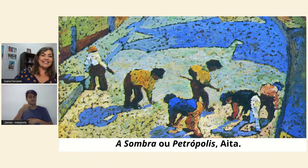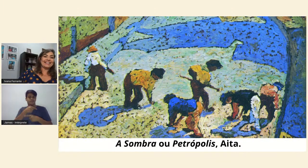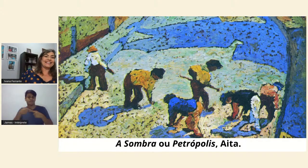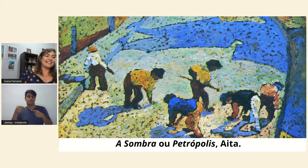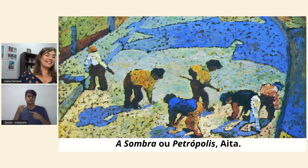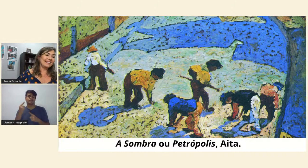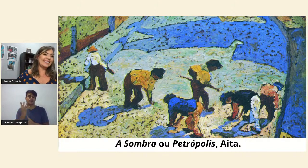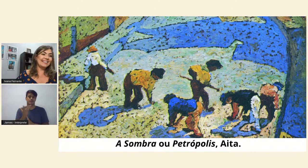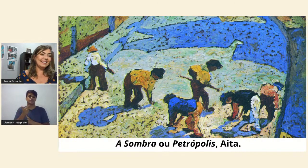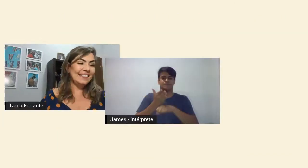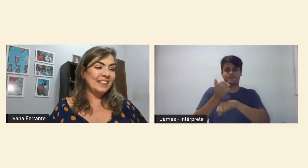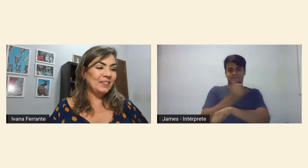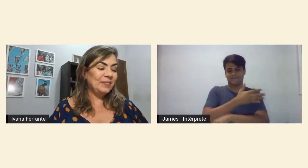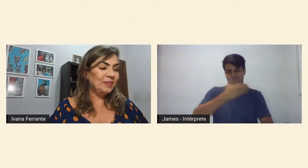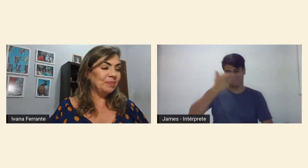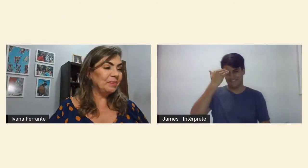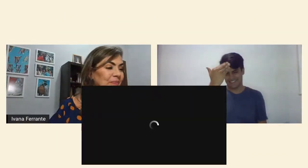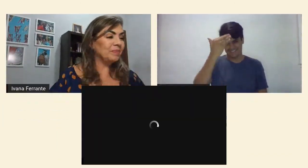obrigada.